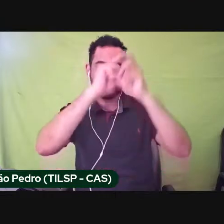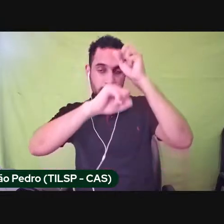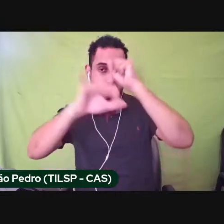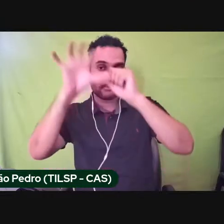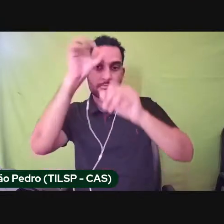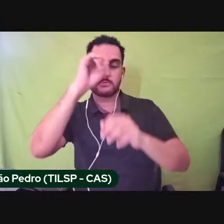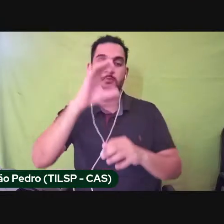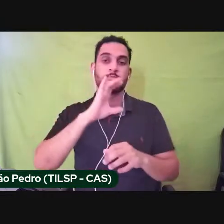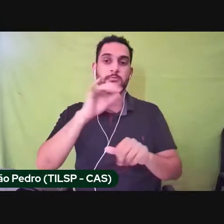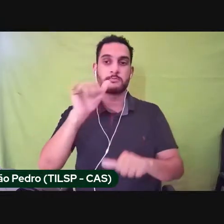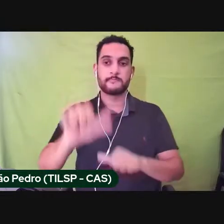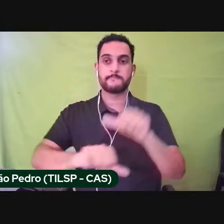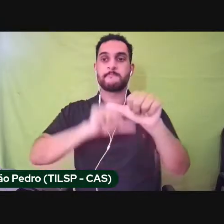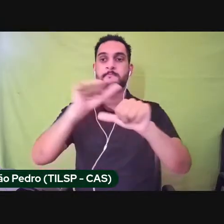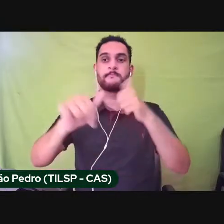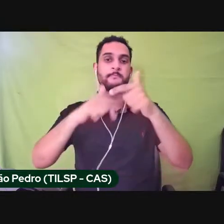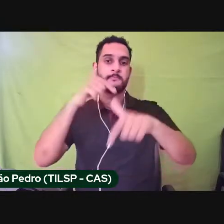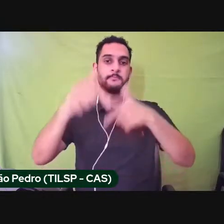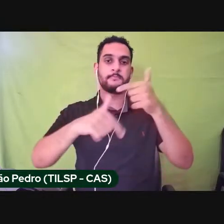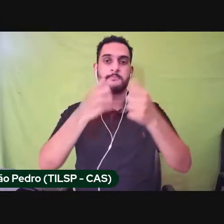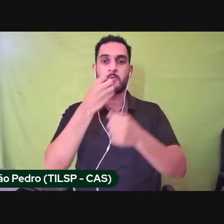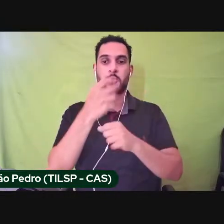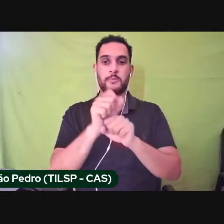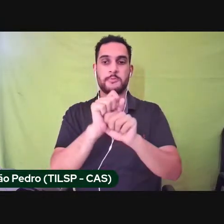transformados em ação. Um bom dia a todos.